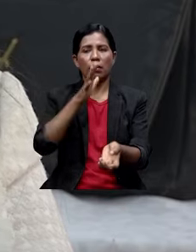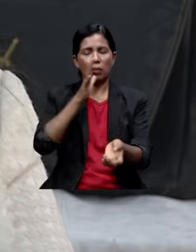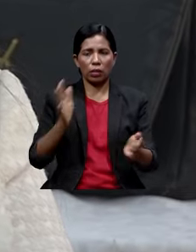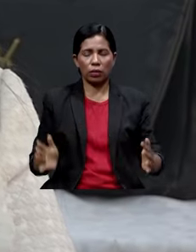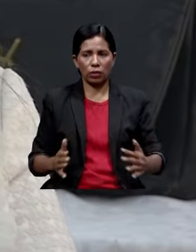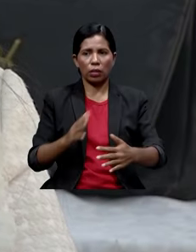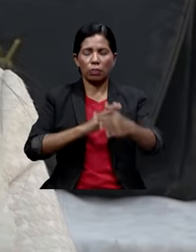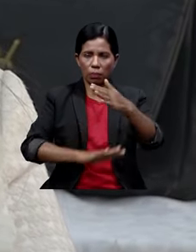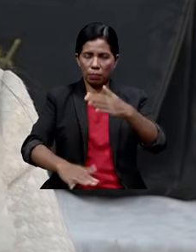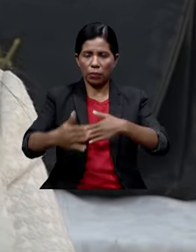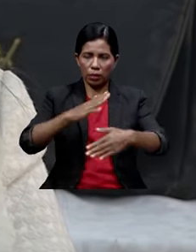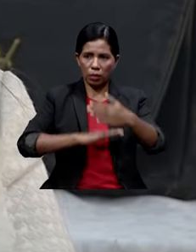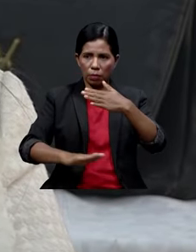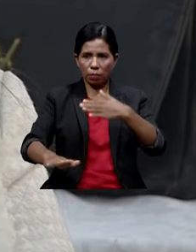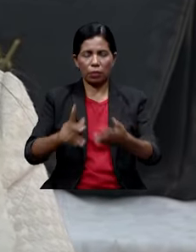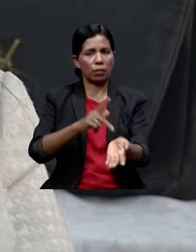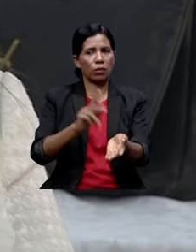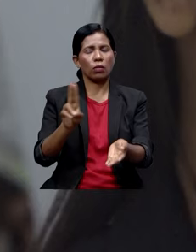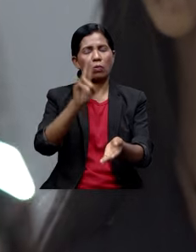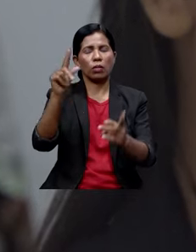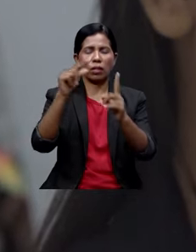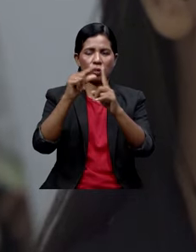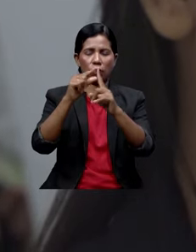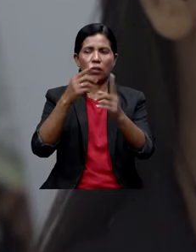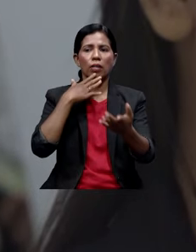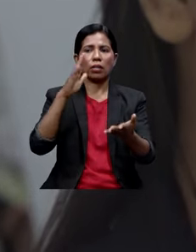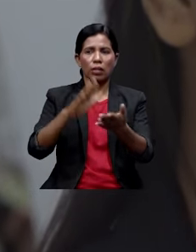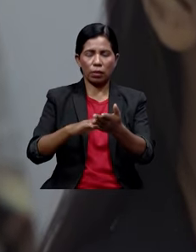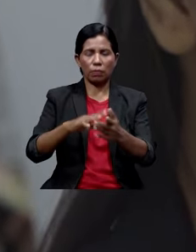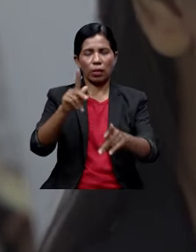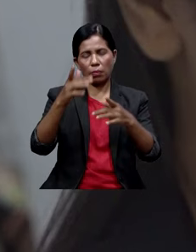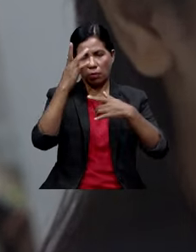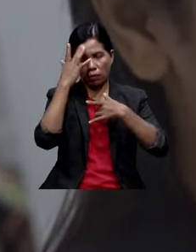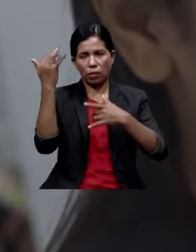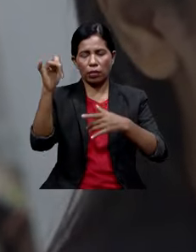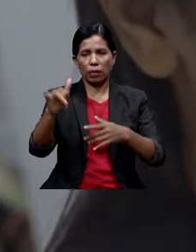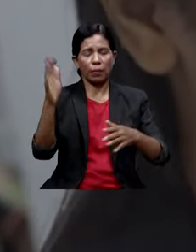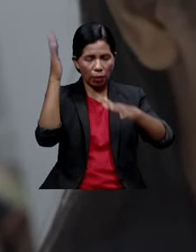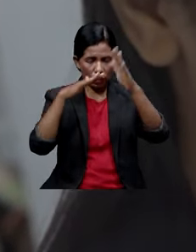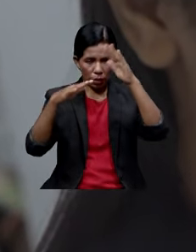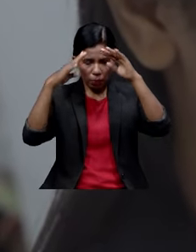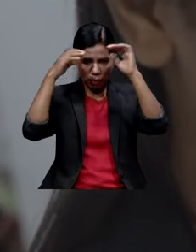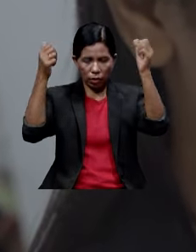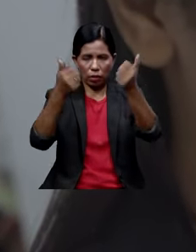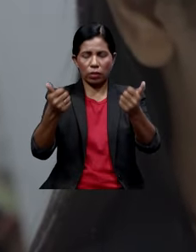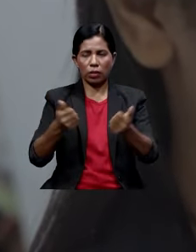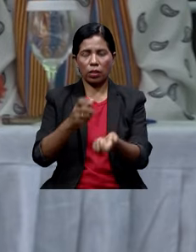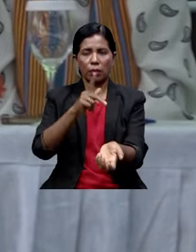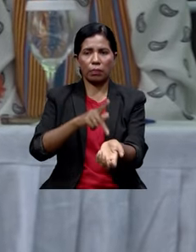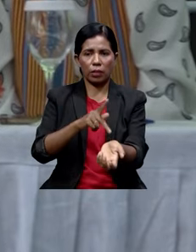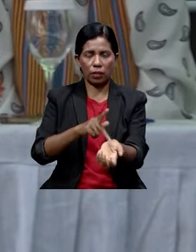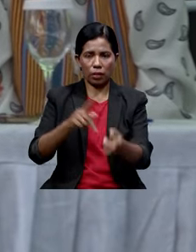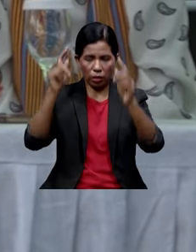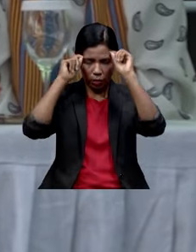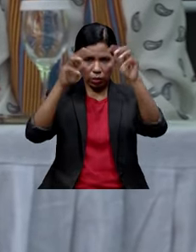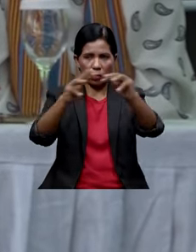a tu parto, también a partera balon usa lenguaje nebe la dia pa paciente sira. O problema ne presidente da Associação Parteira Timor-Leste